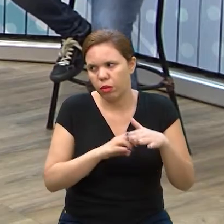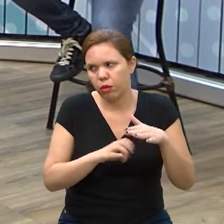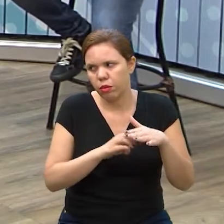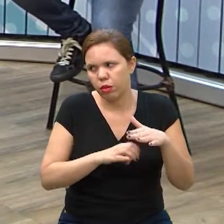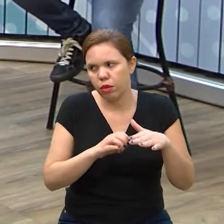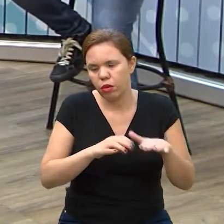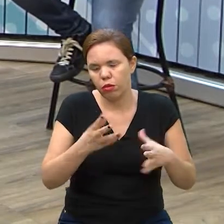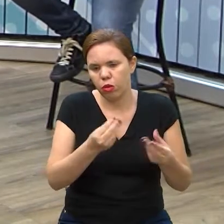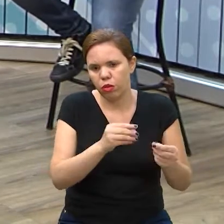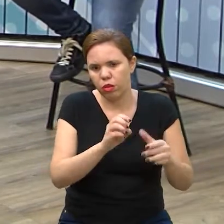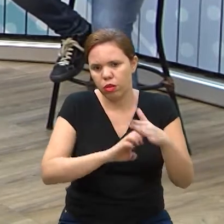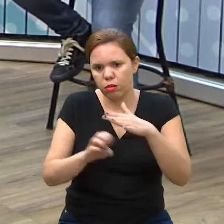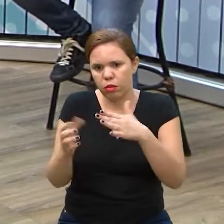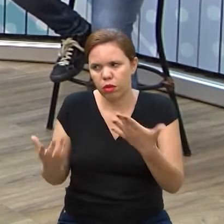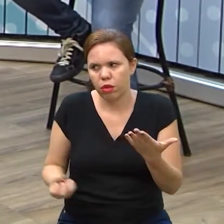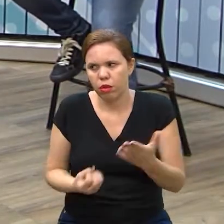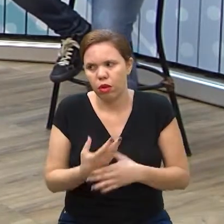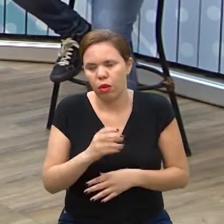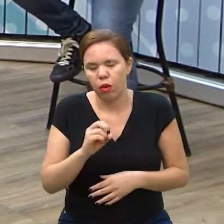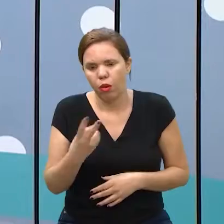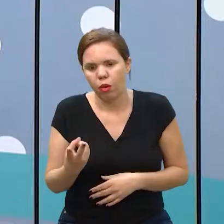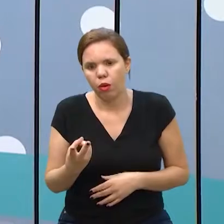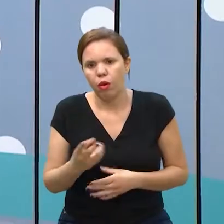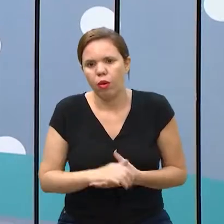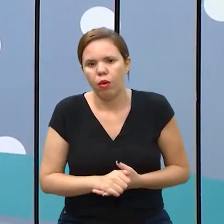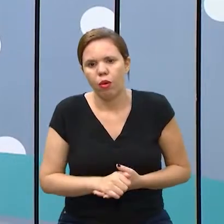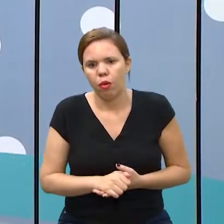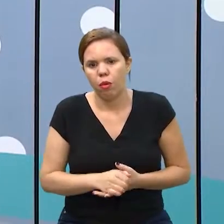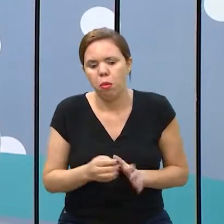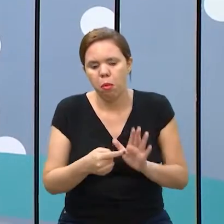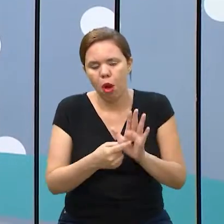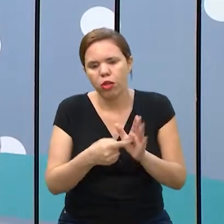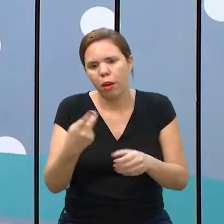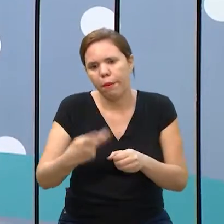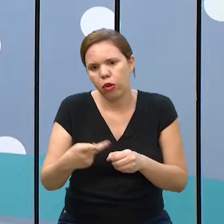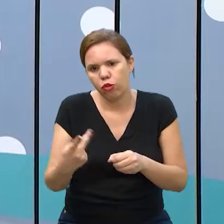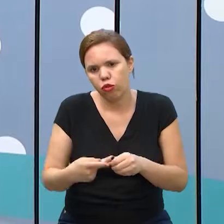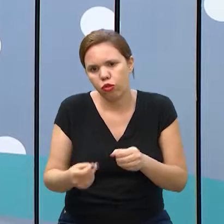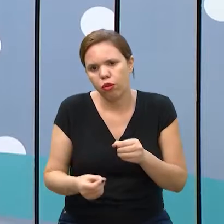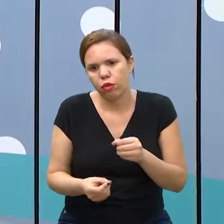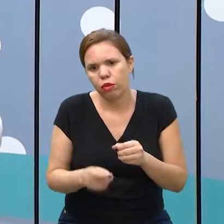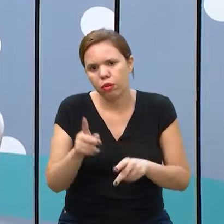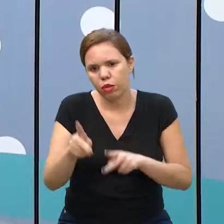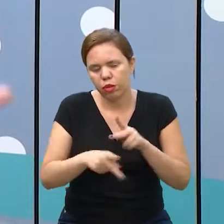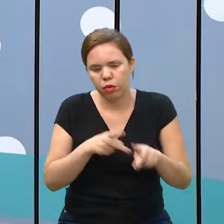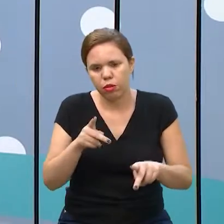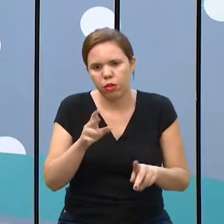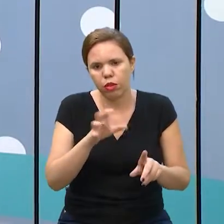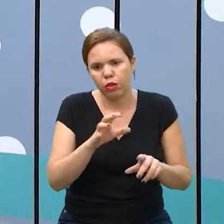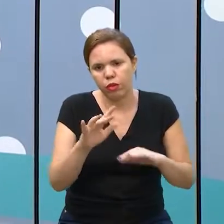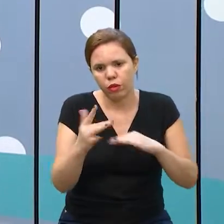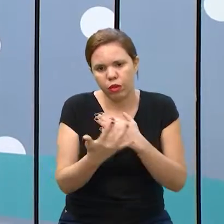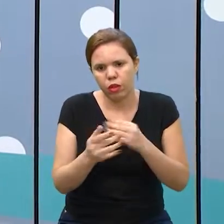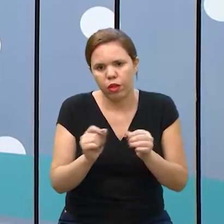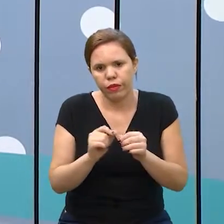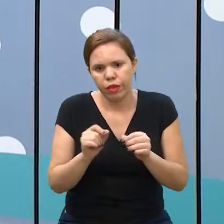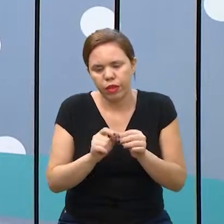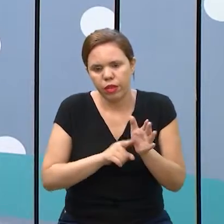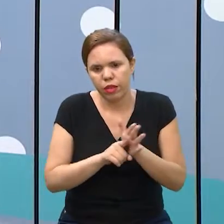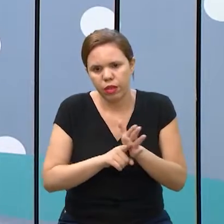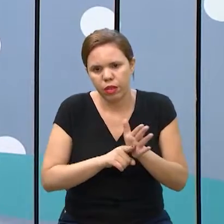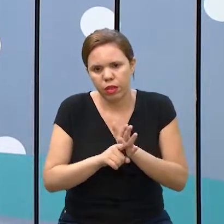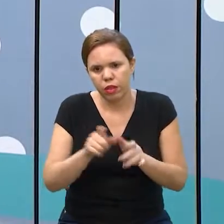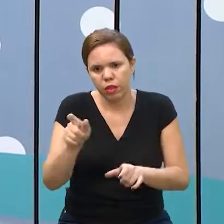para empresas e muitas empresas ou enviam press kits, produtos para os influenciadores, e aí a gente